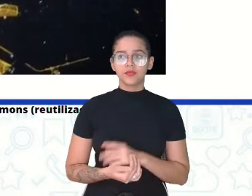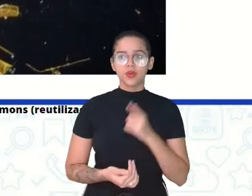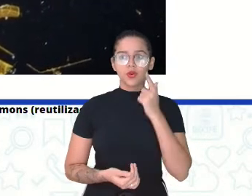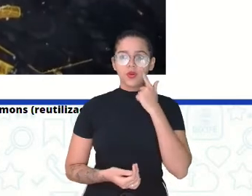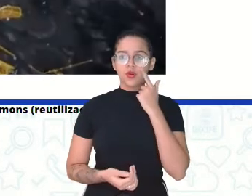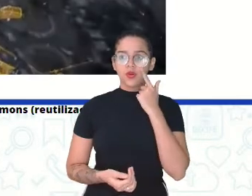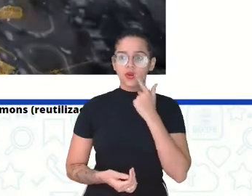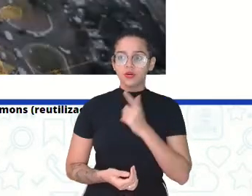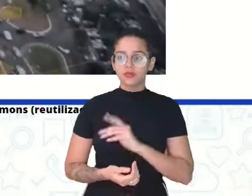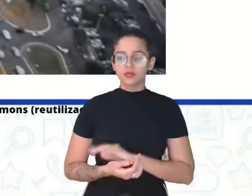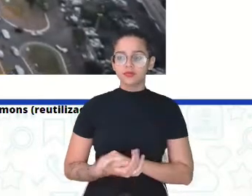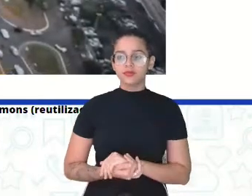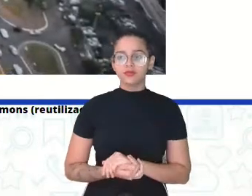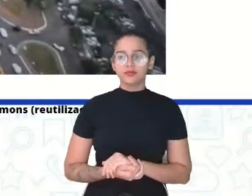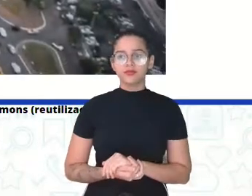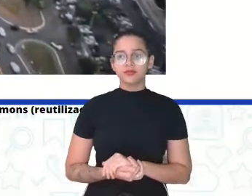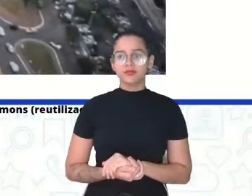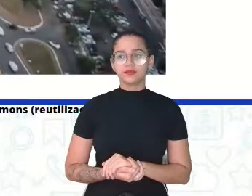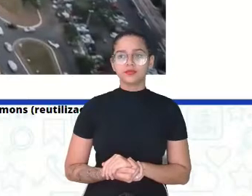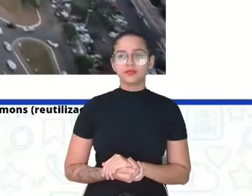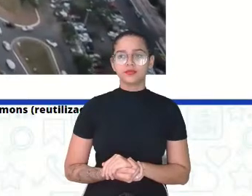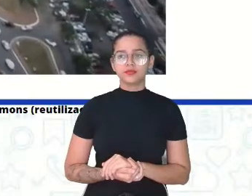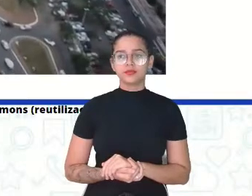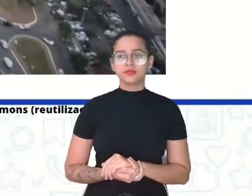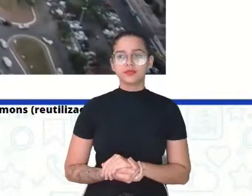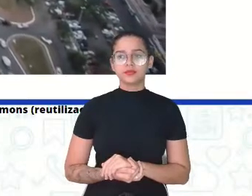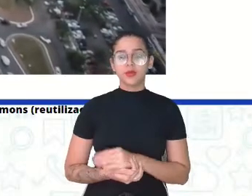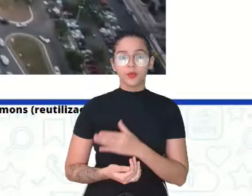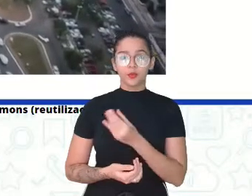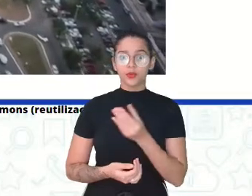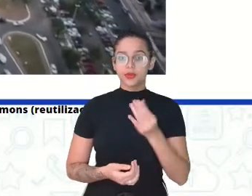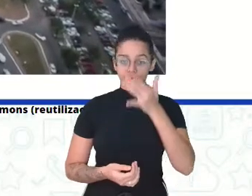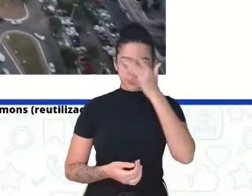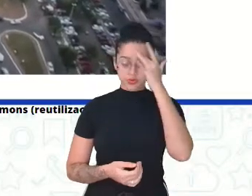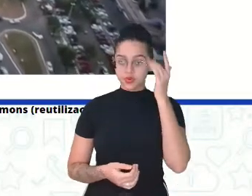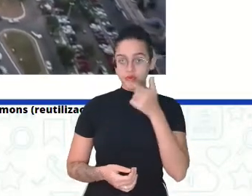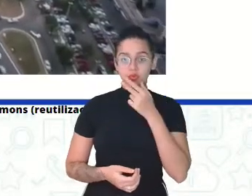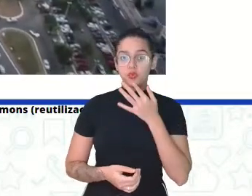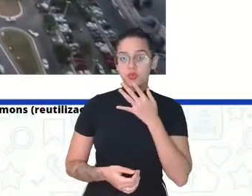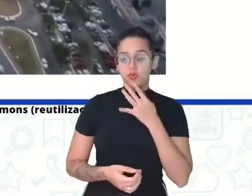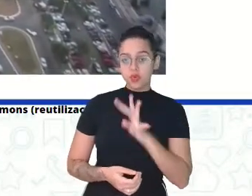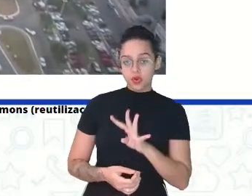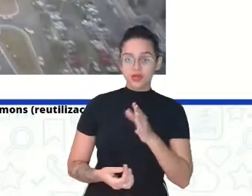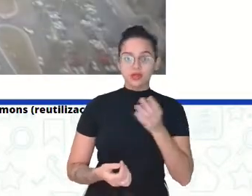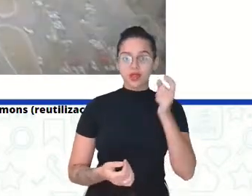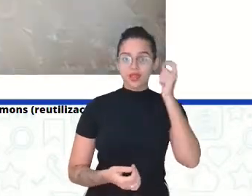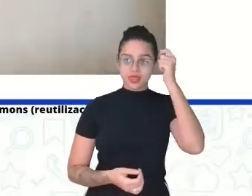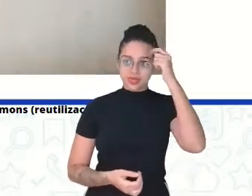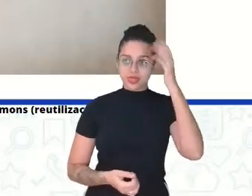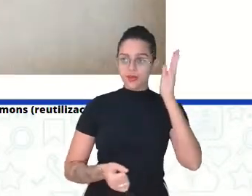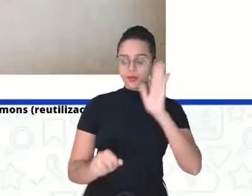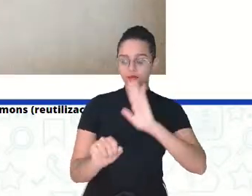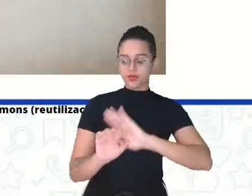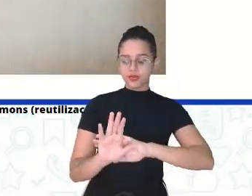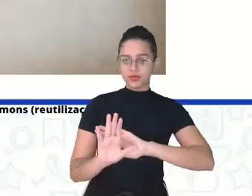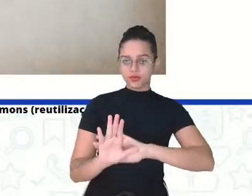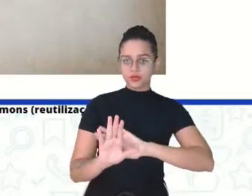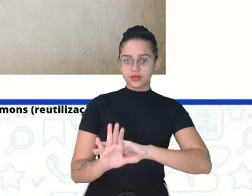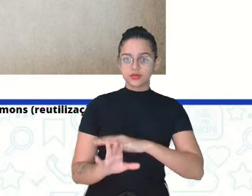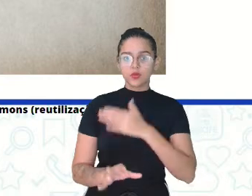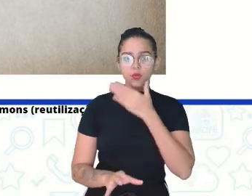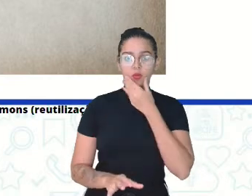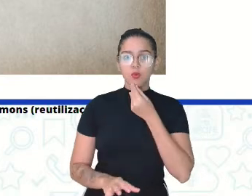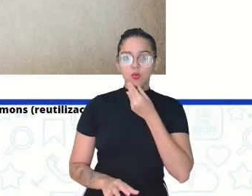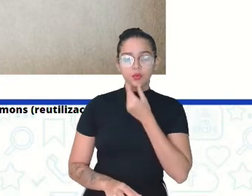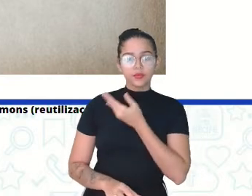Olha... Mas muita gente não conhece as ideias que estão por trás desse planejamento. O urbanista Lúcio